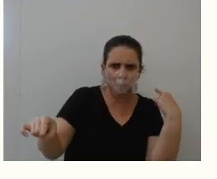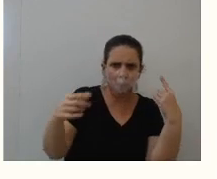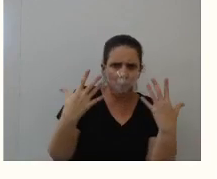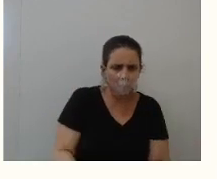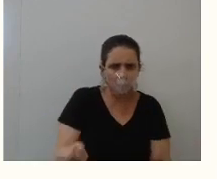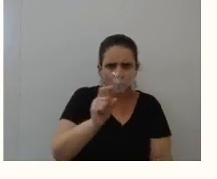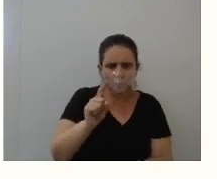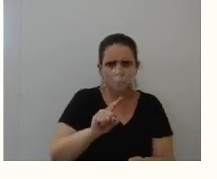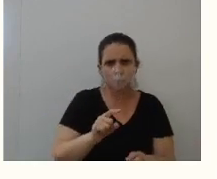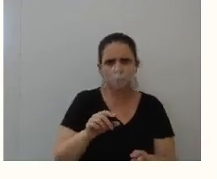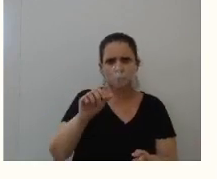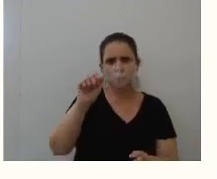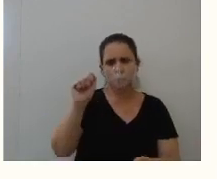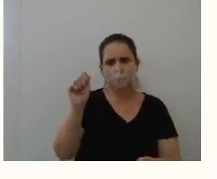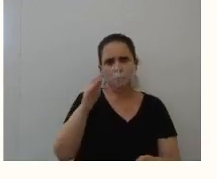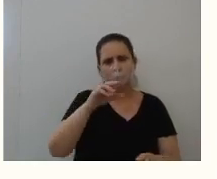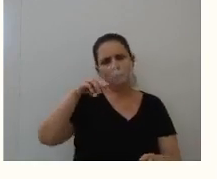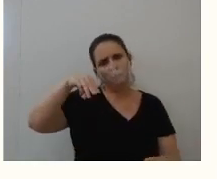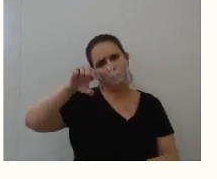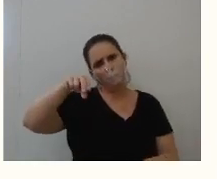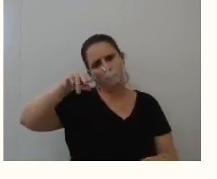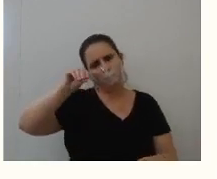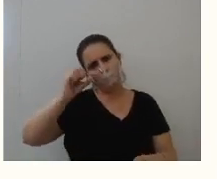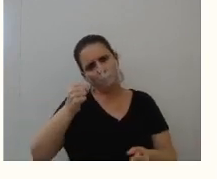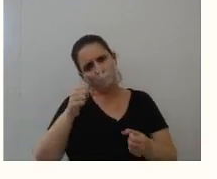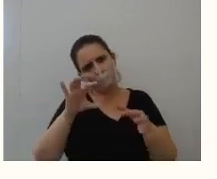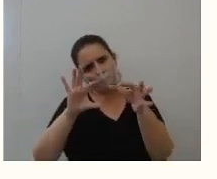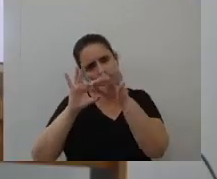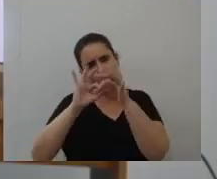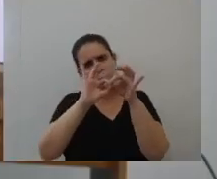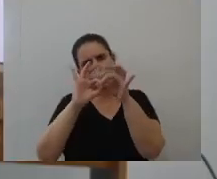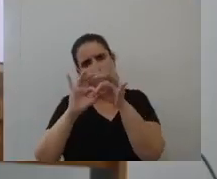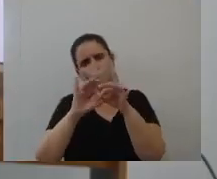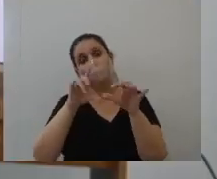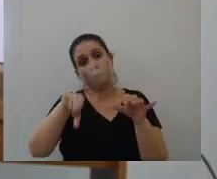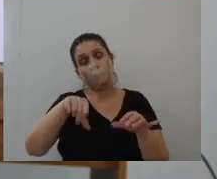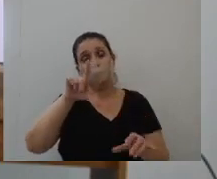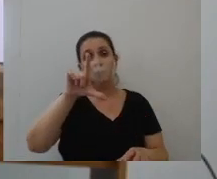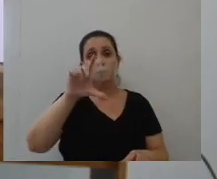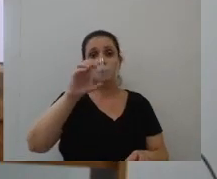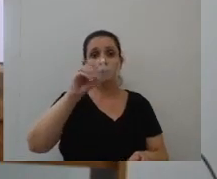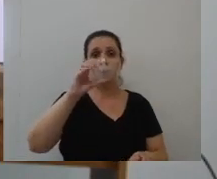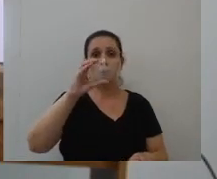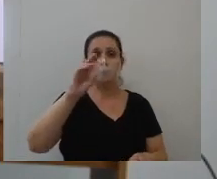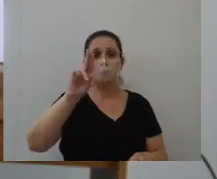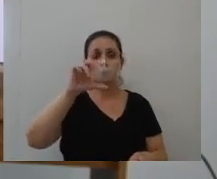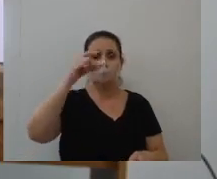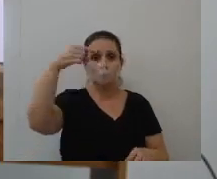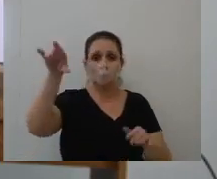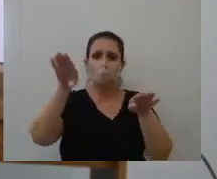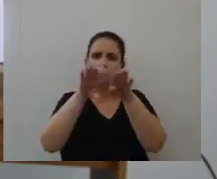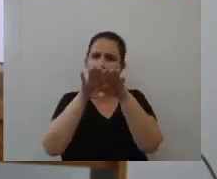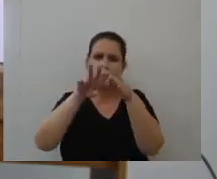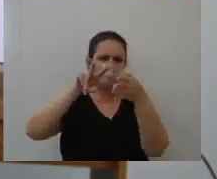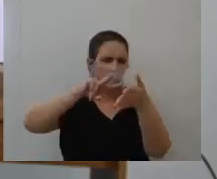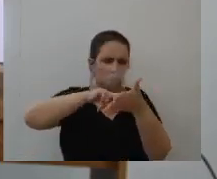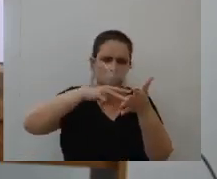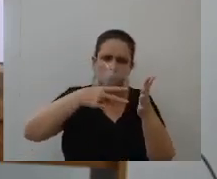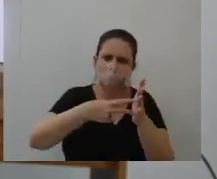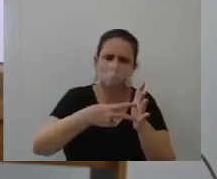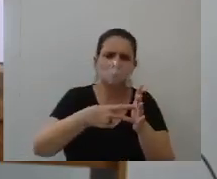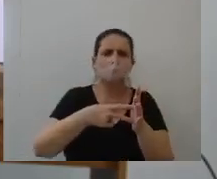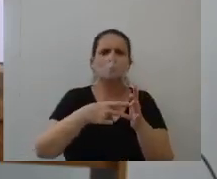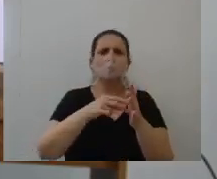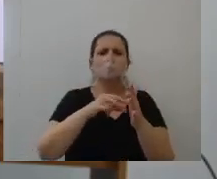que é a união de vários termos, né? Por isso que é uma locução que tem valor de conjunção. Locução